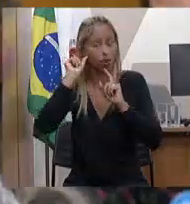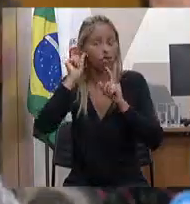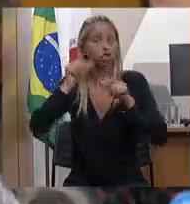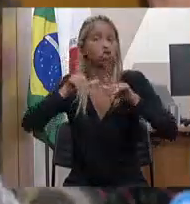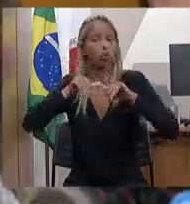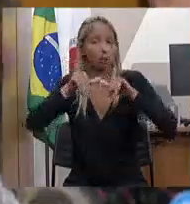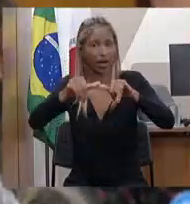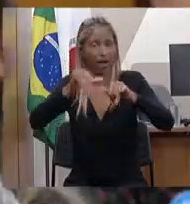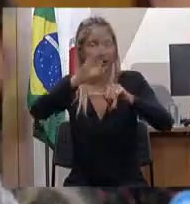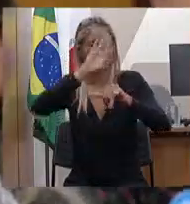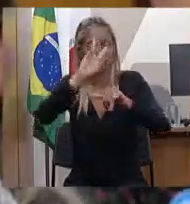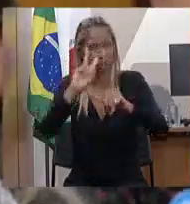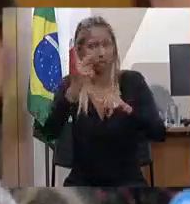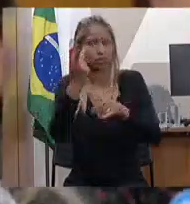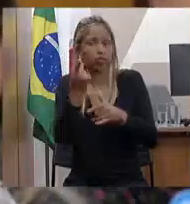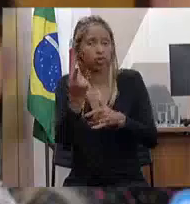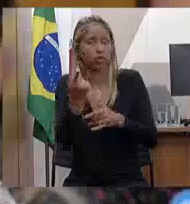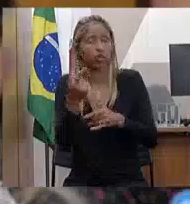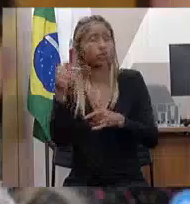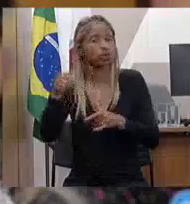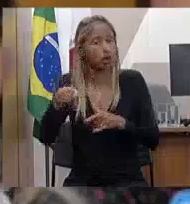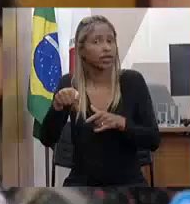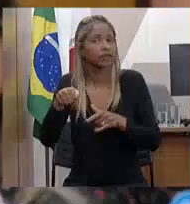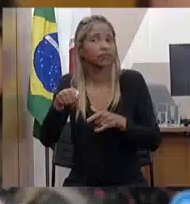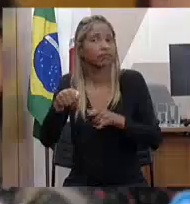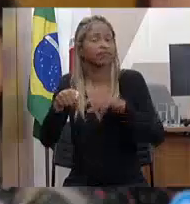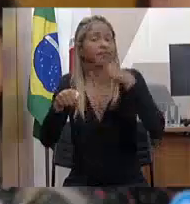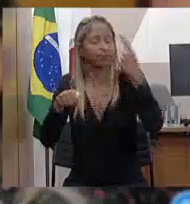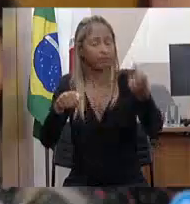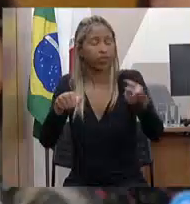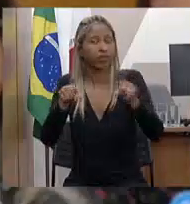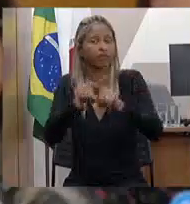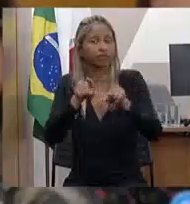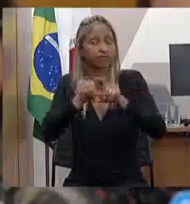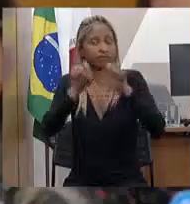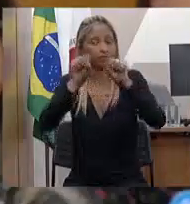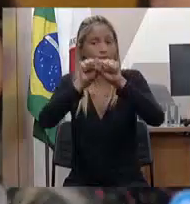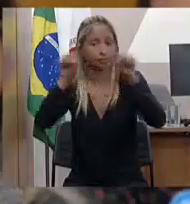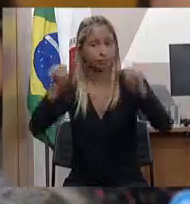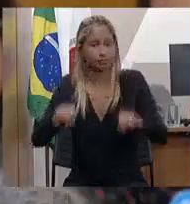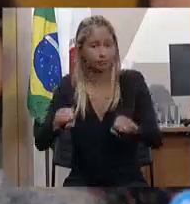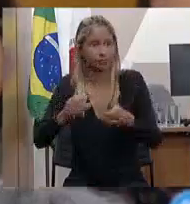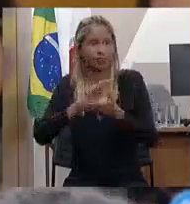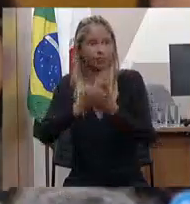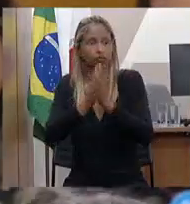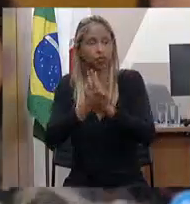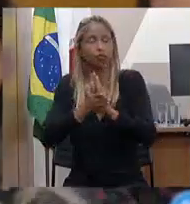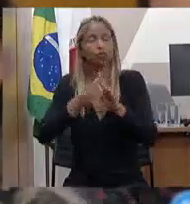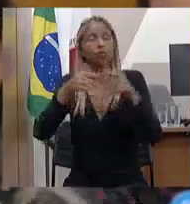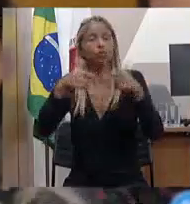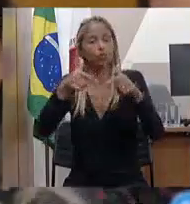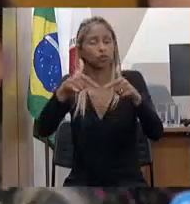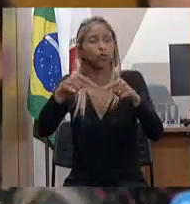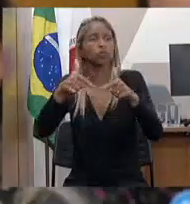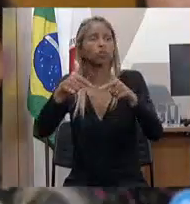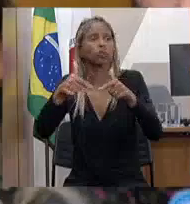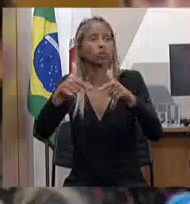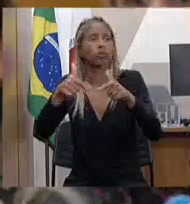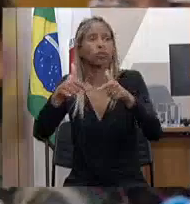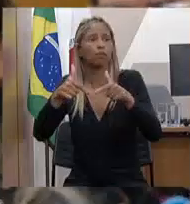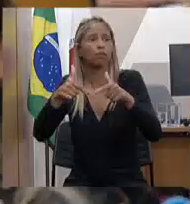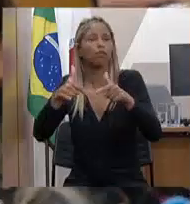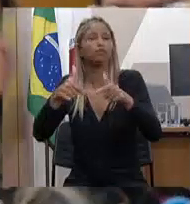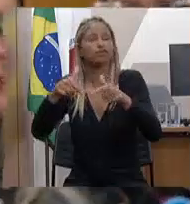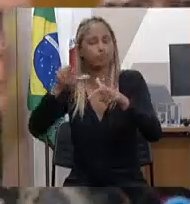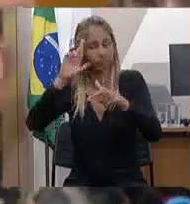aqui de Belo Horizonte e isso não é só aqui porque o sistema que criaram foi para nos destruir pra que eu trabalhador vai pra debaixo do pé